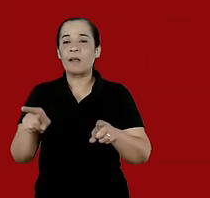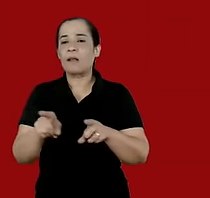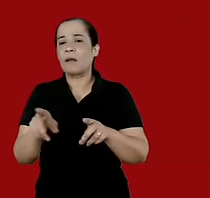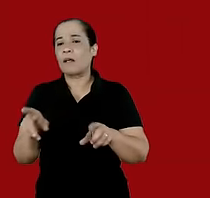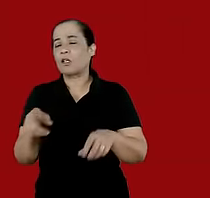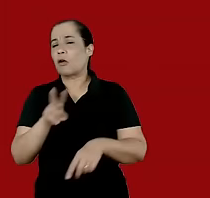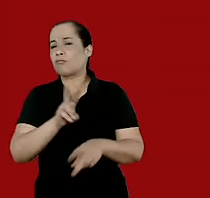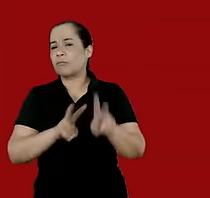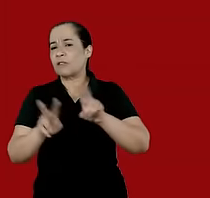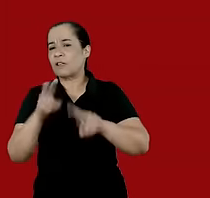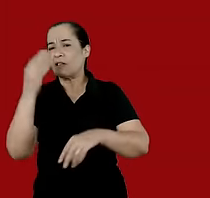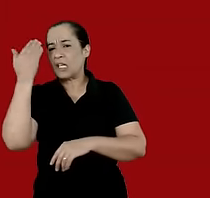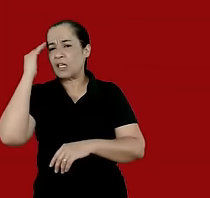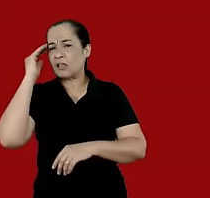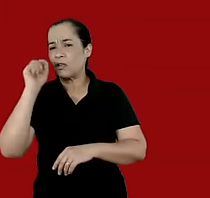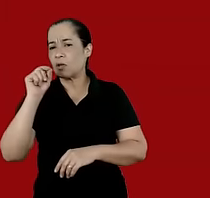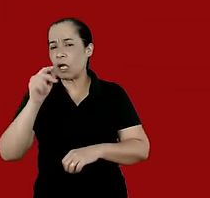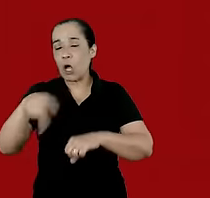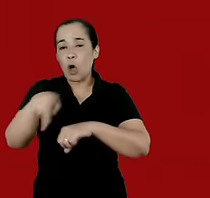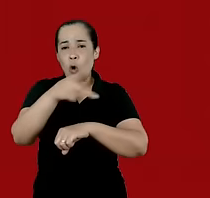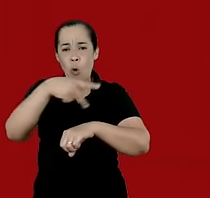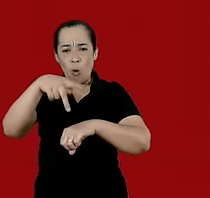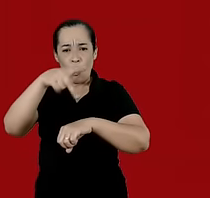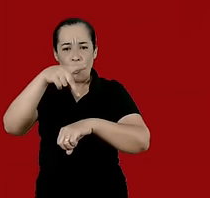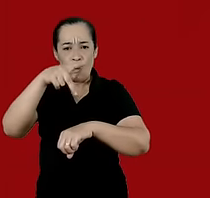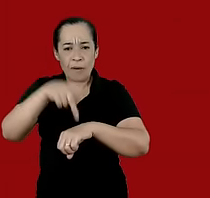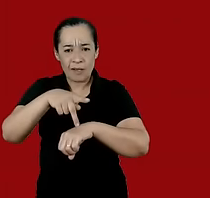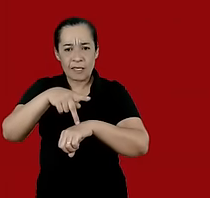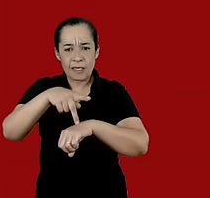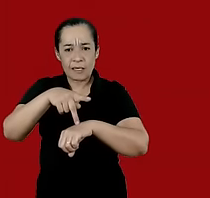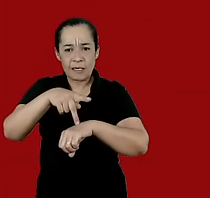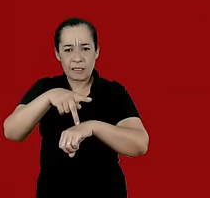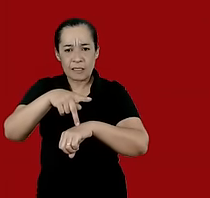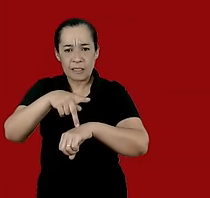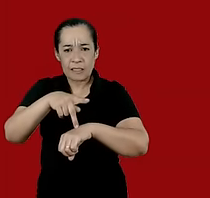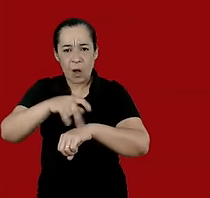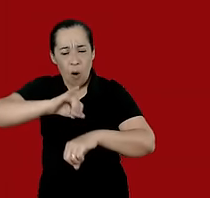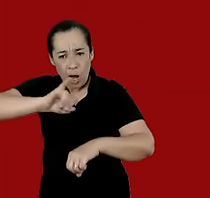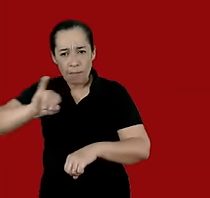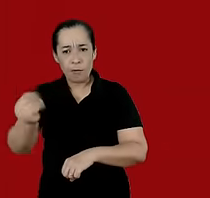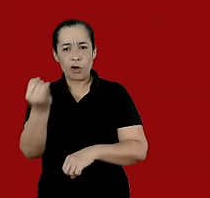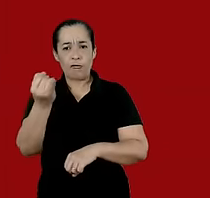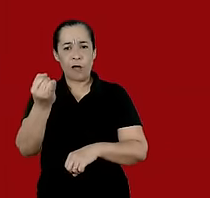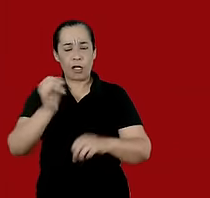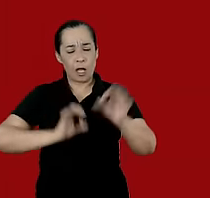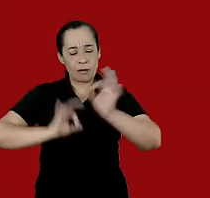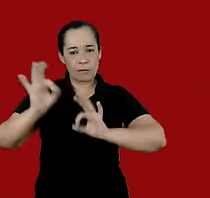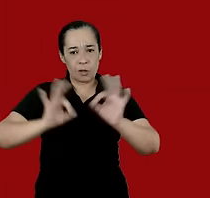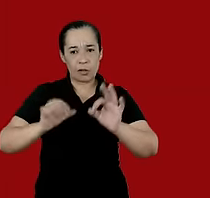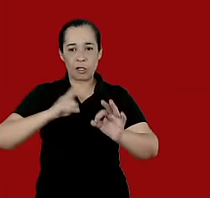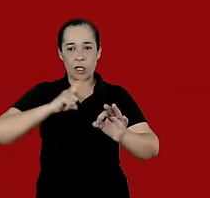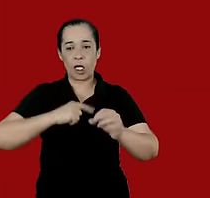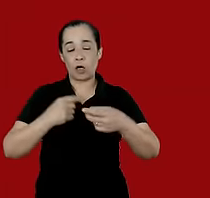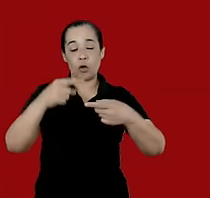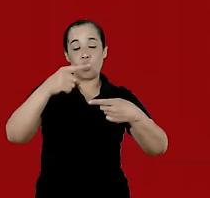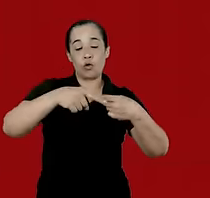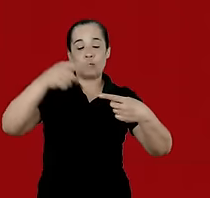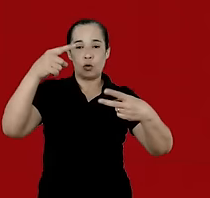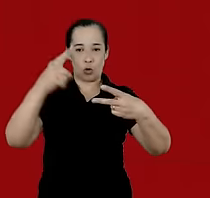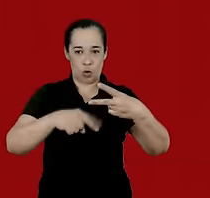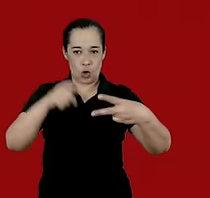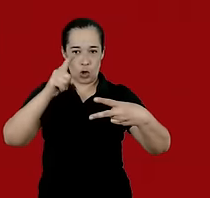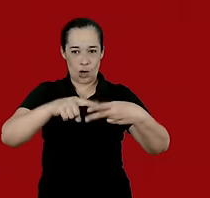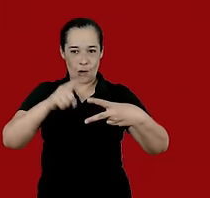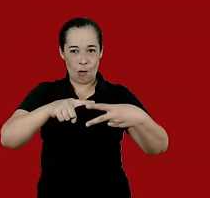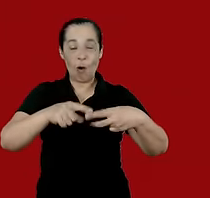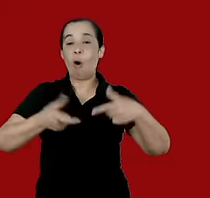entende que são os países que de fato estão se beneficiando desse processo a gente tem claramente dois que é o México que que é mais fácil da gente ver e